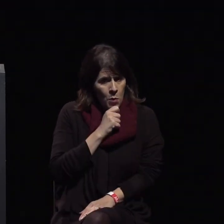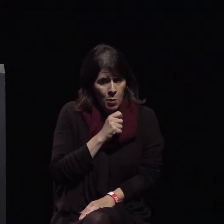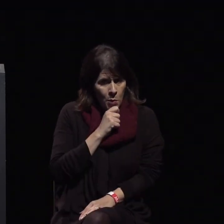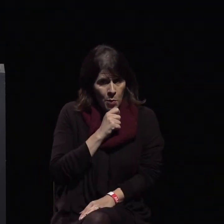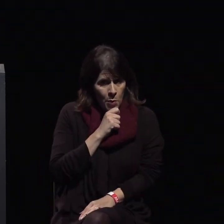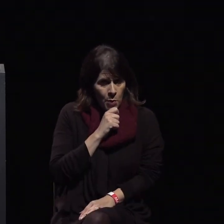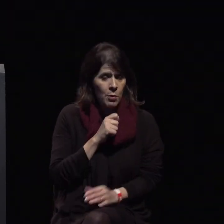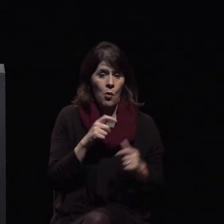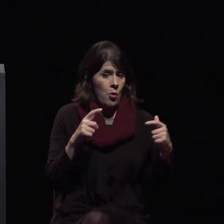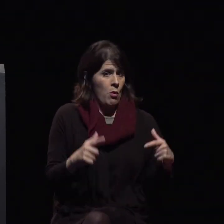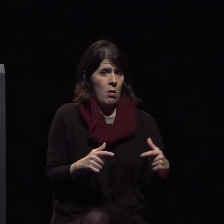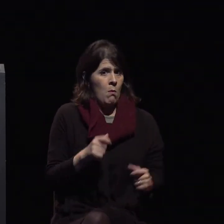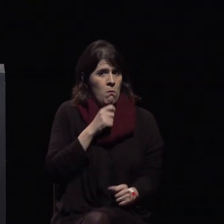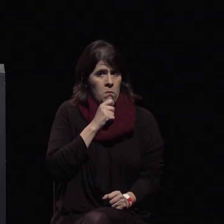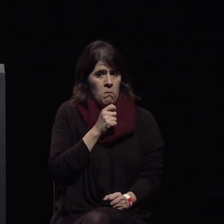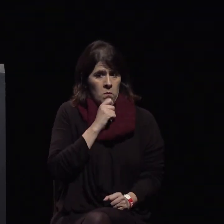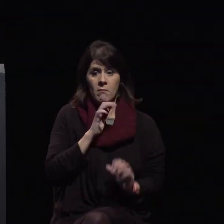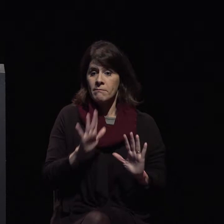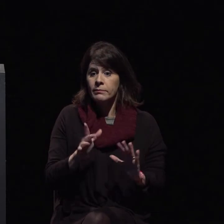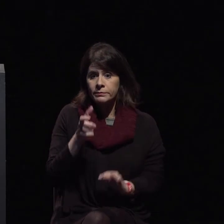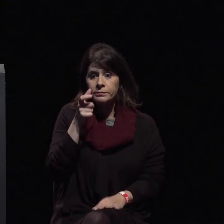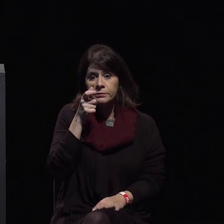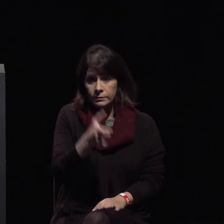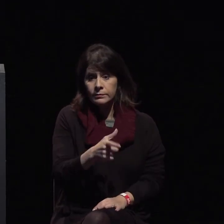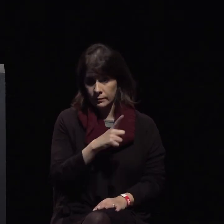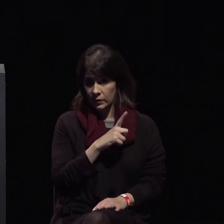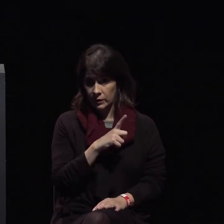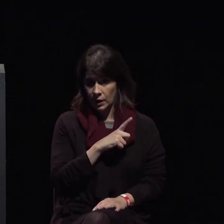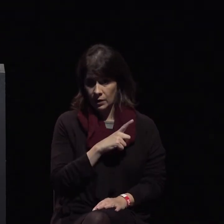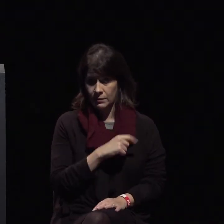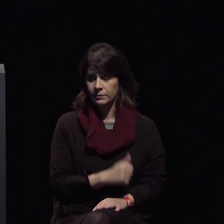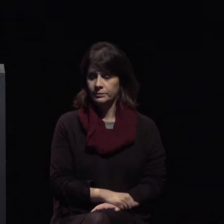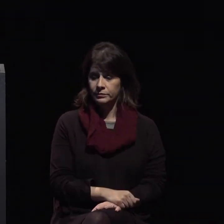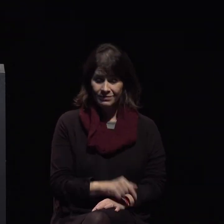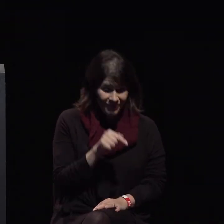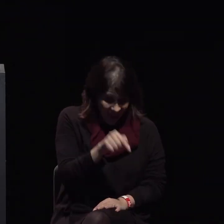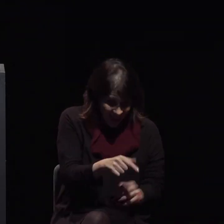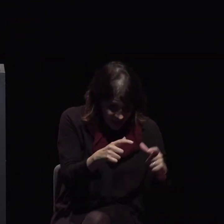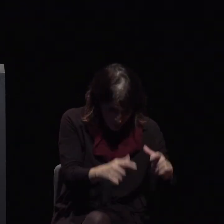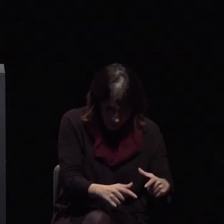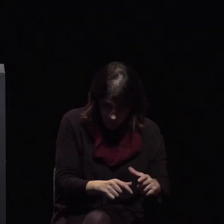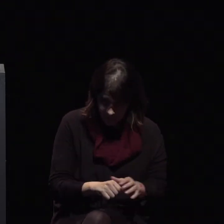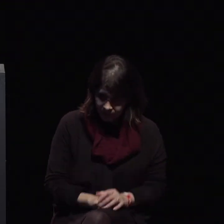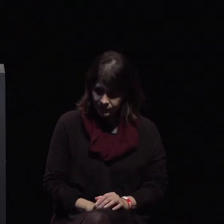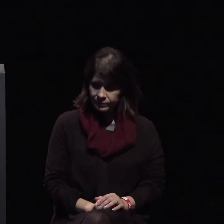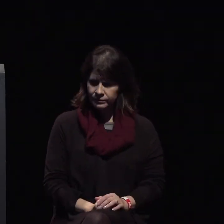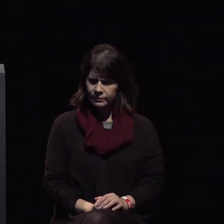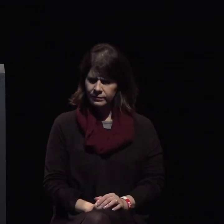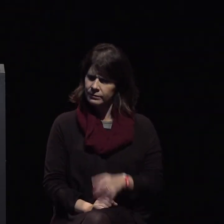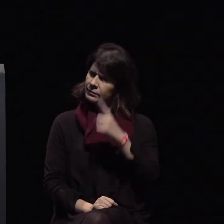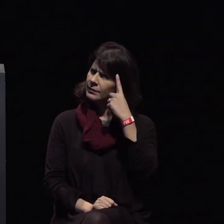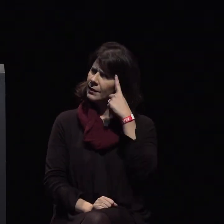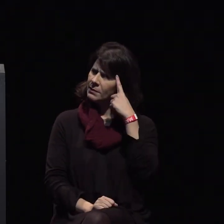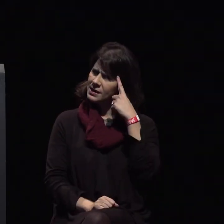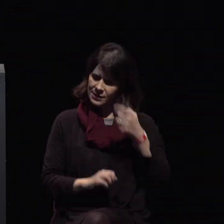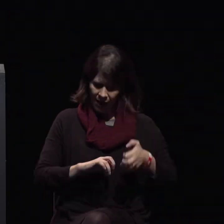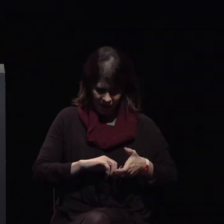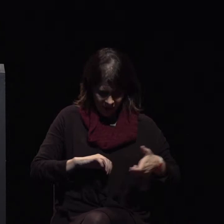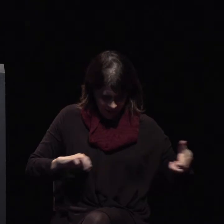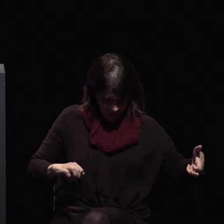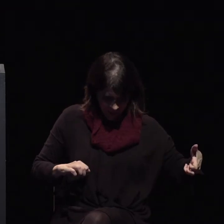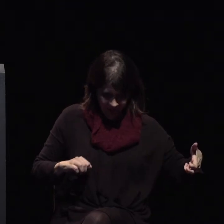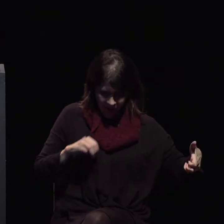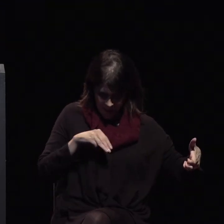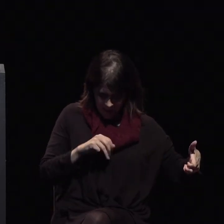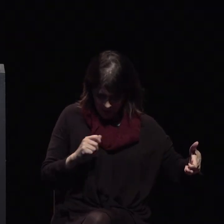mas a gente tem um interesse. É esse aqui. O que eu estou falando é que quando a gente fala de mapas, de cartografia,